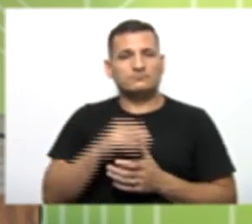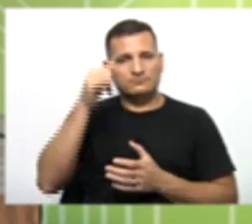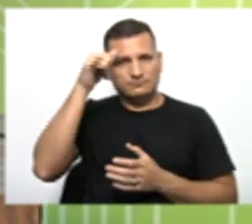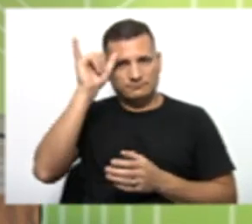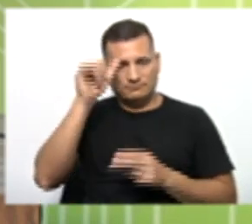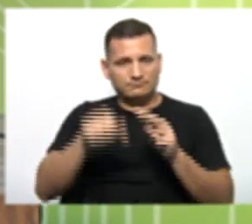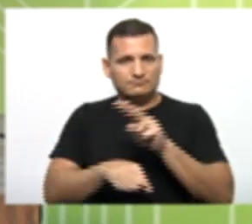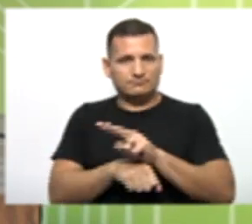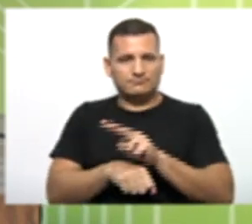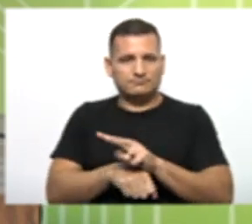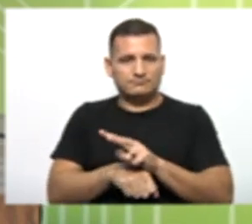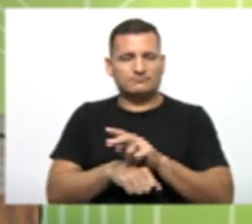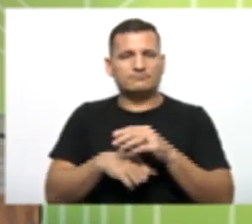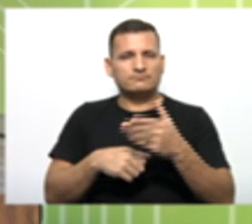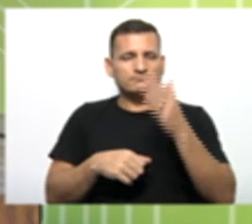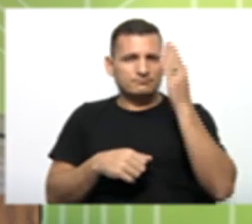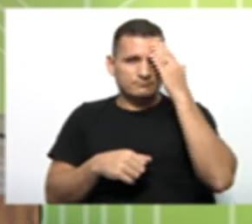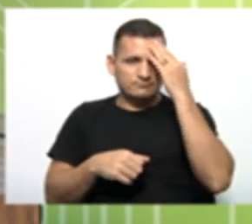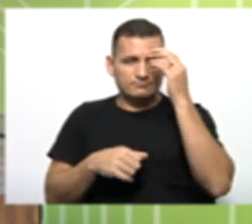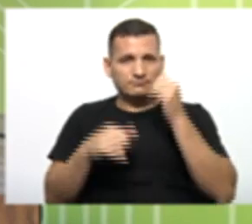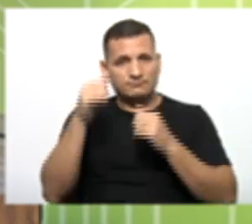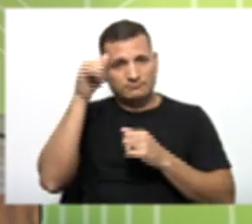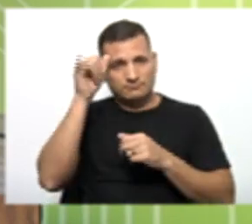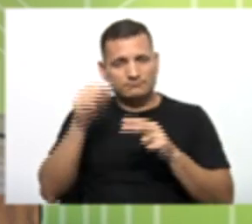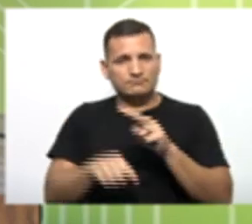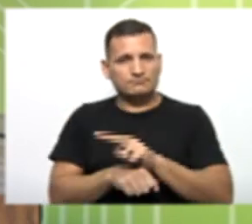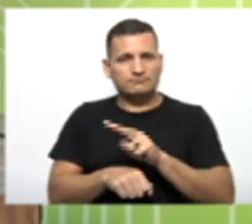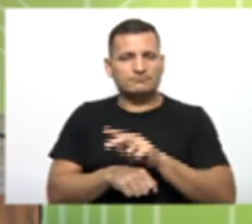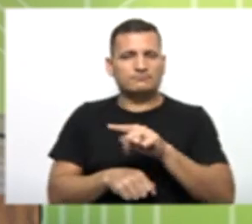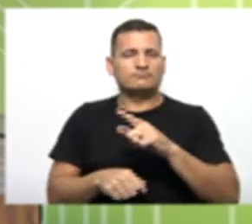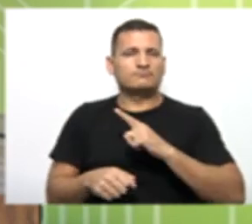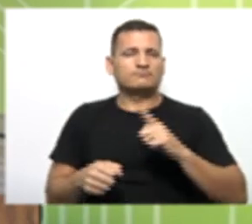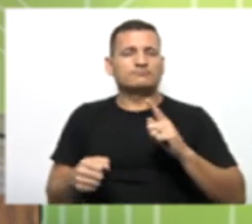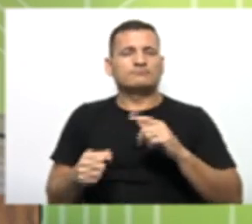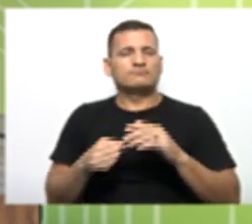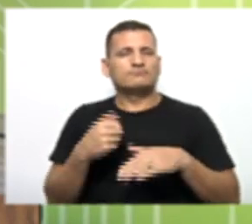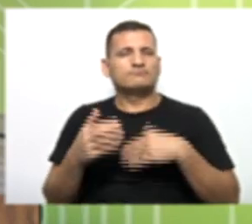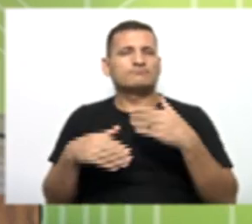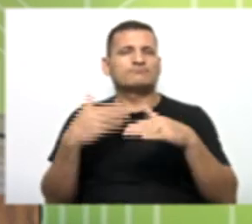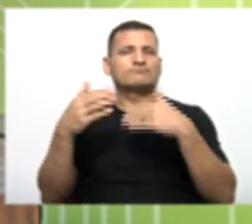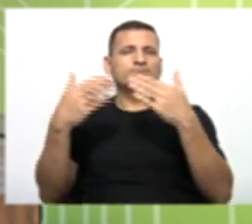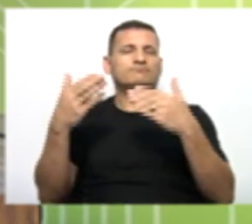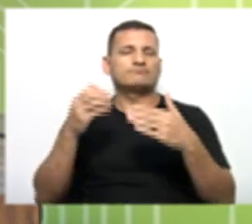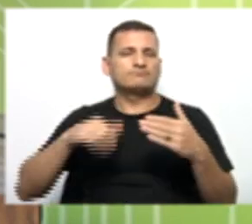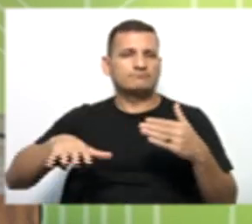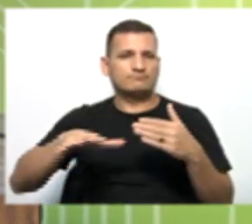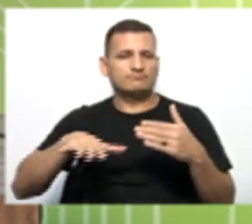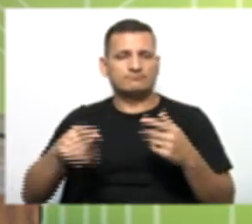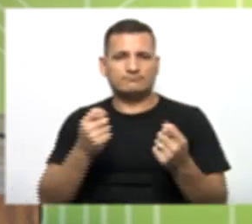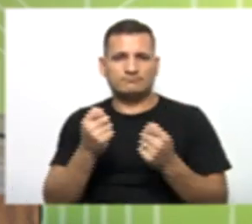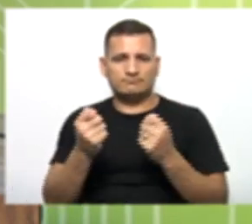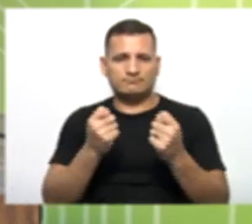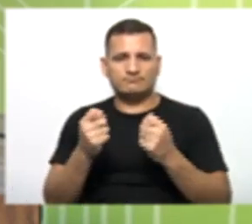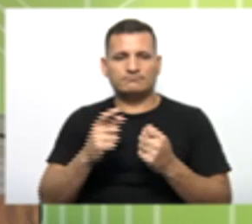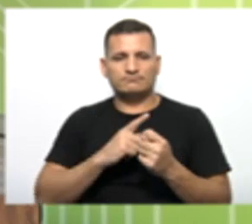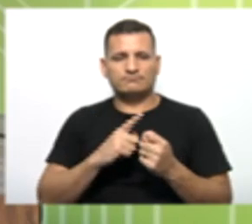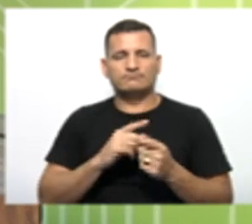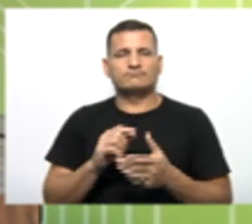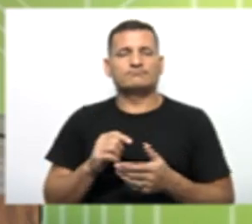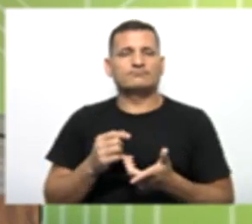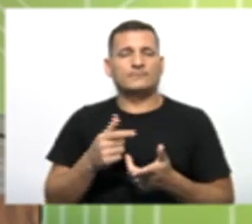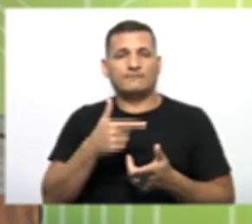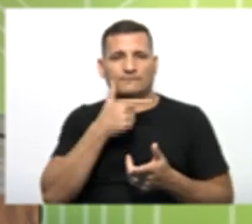bovinocultura, nós sabemos que a bovinocultura promove o desenvolvimento econômico da região, produz